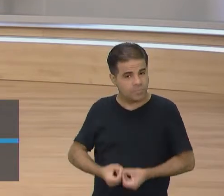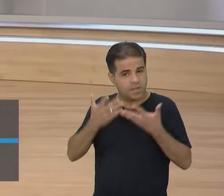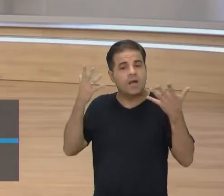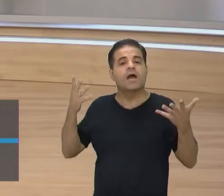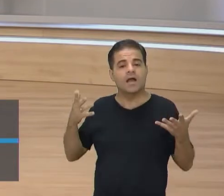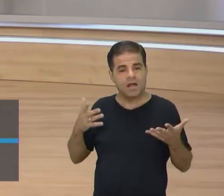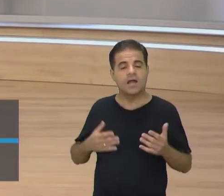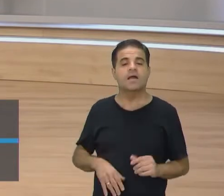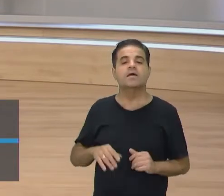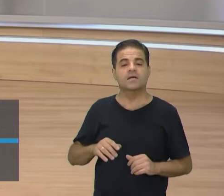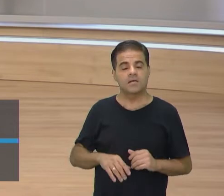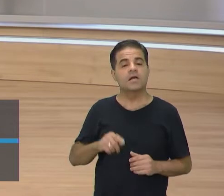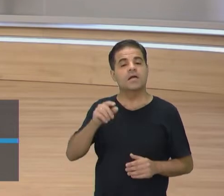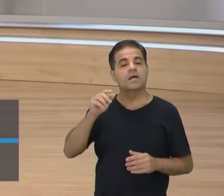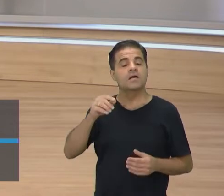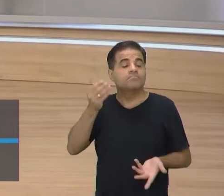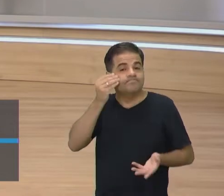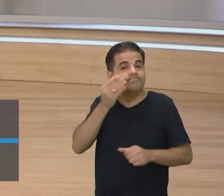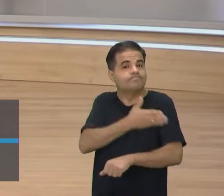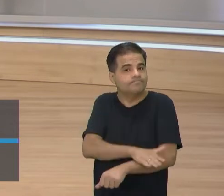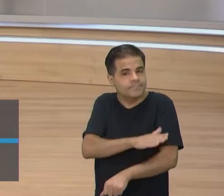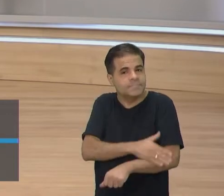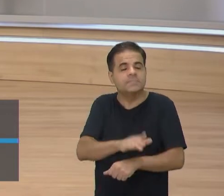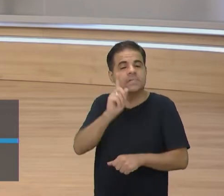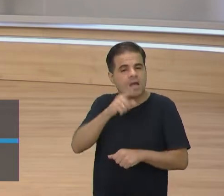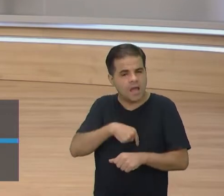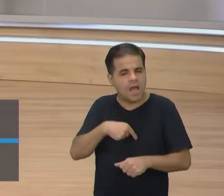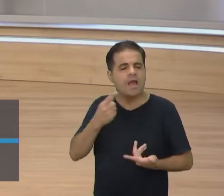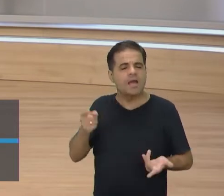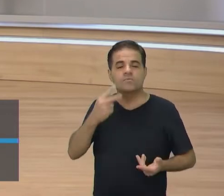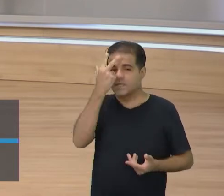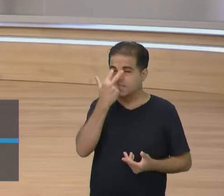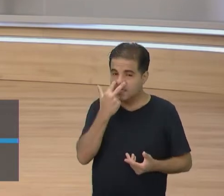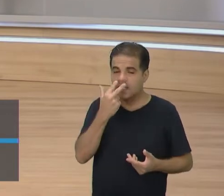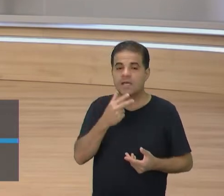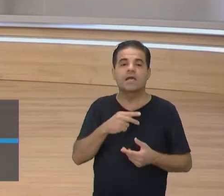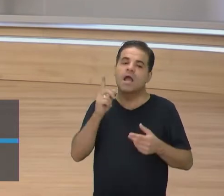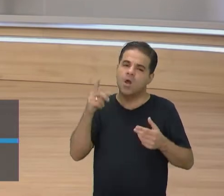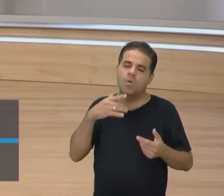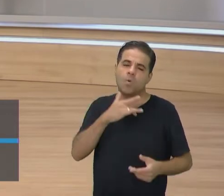que é o Saramago, o Ensaio sobre a Cegueira, né? Mas é um conto grande, não é um mini conto, é um